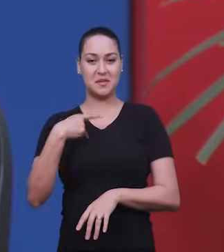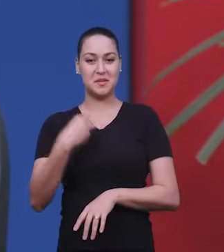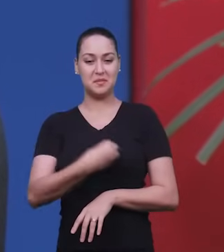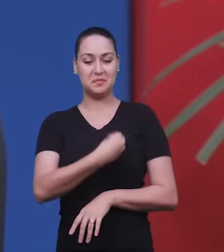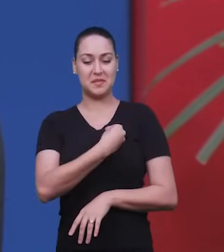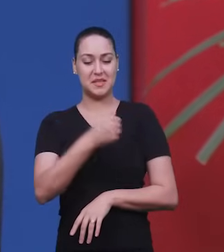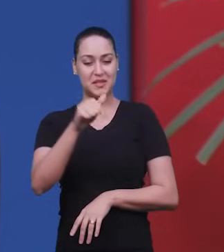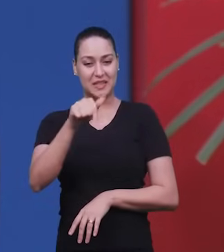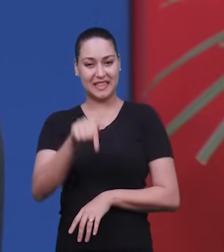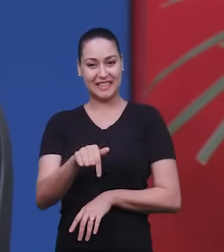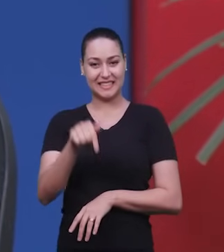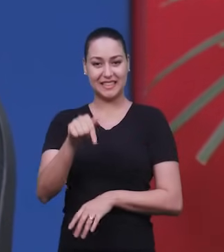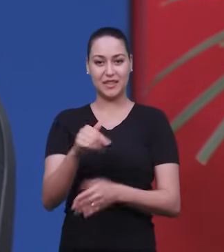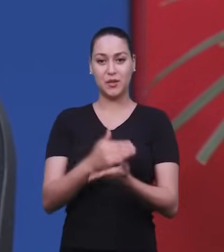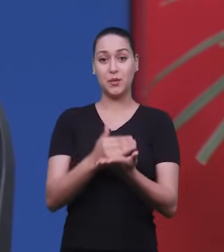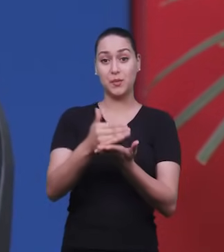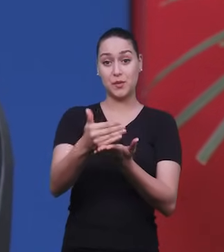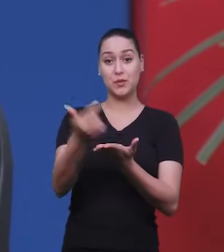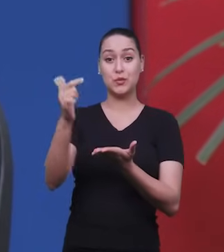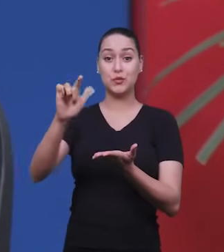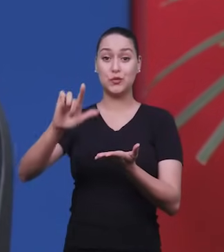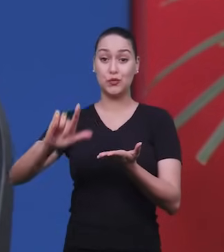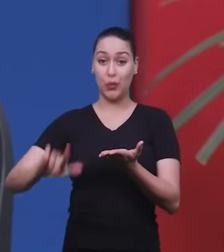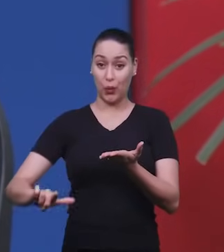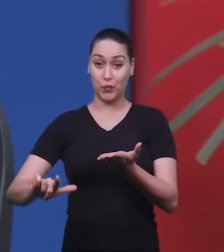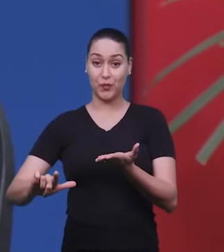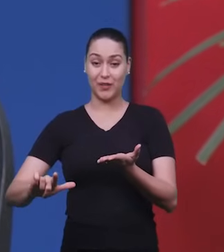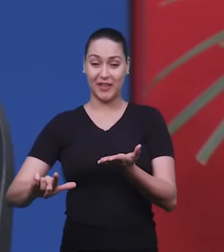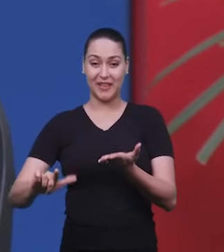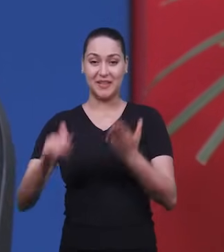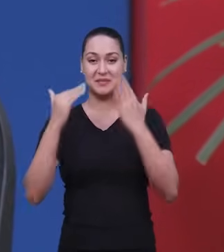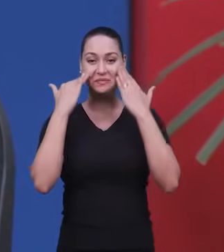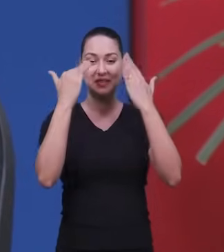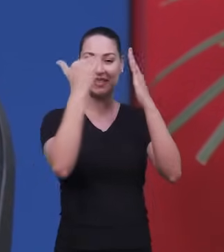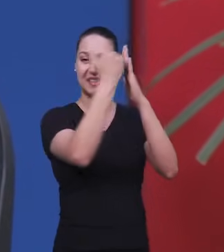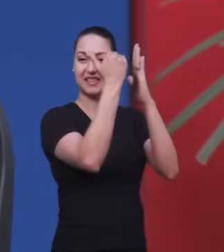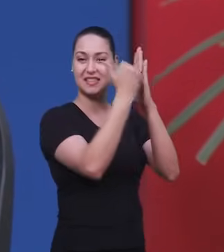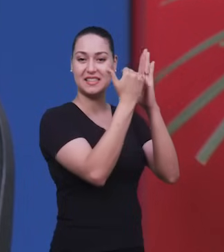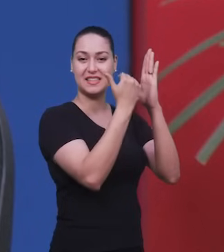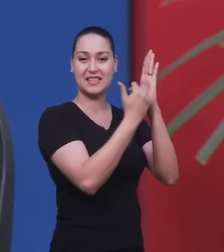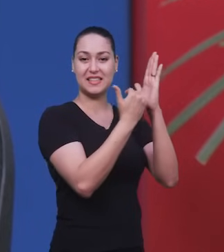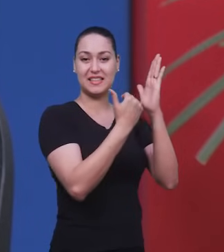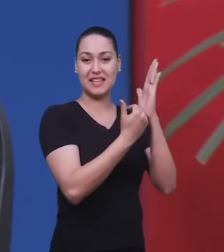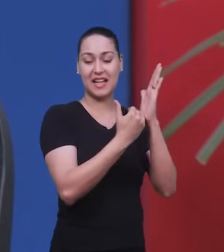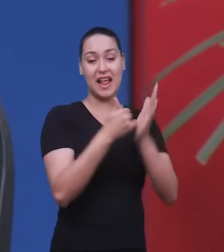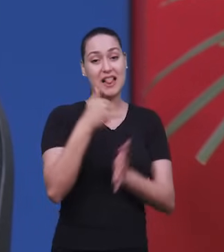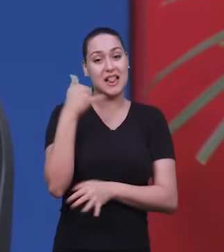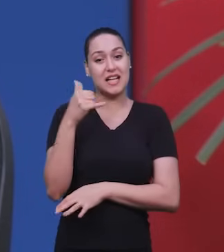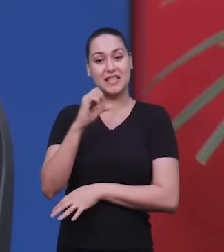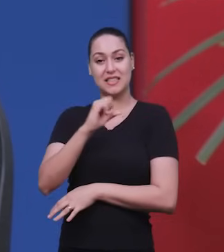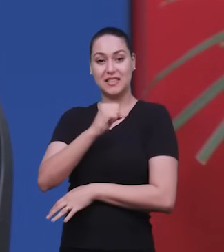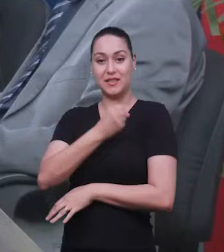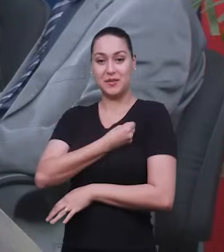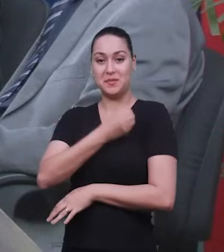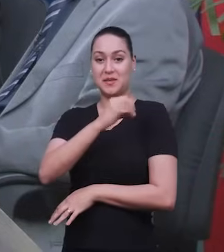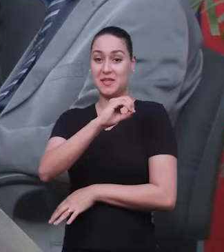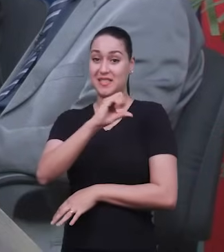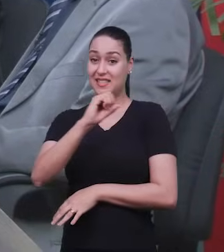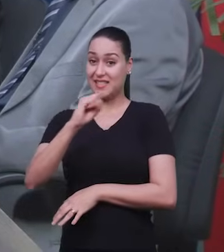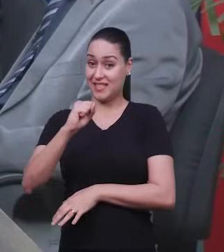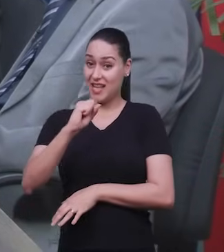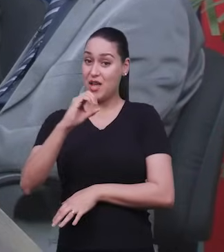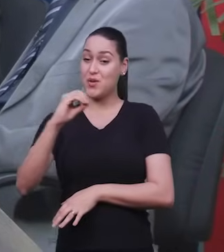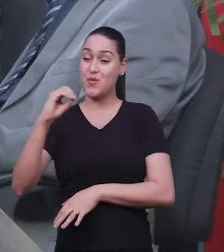Estamos iniciando mais um episódio do programa Ligue 0800. Esse